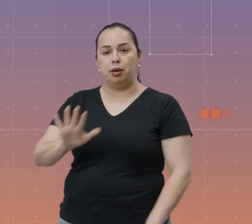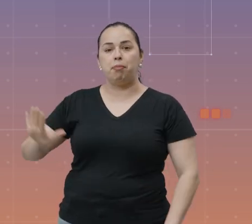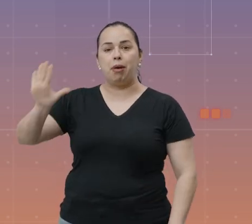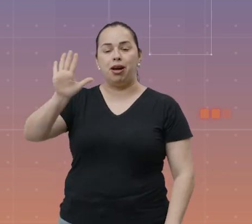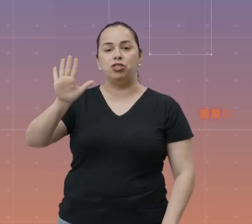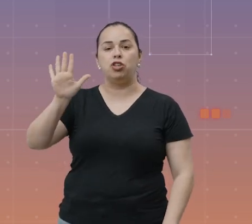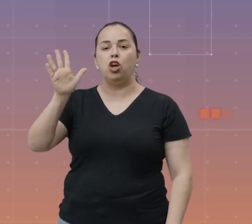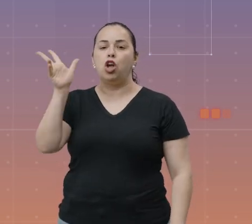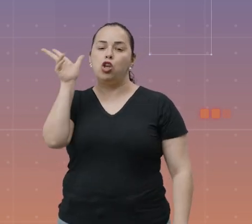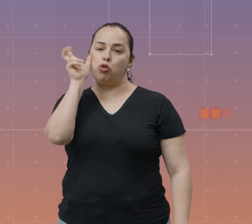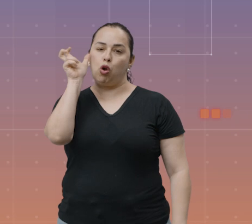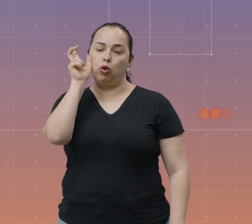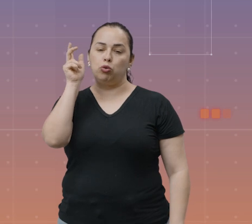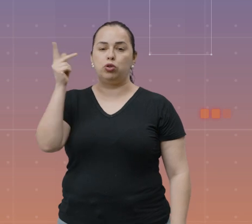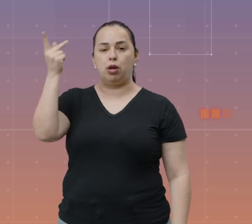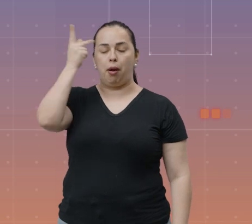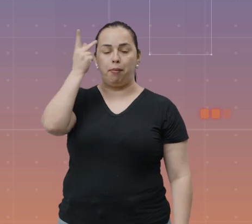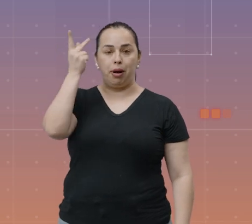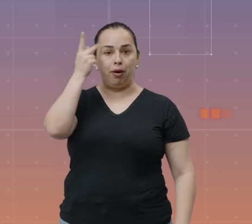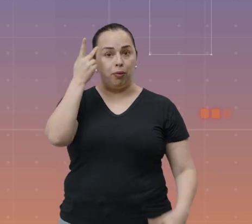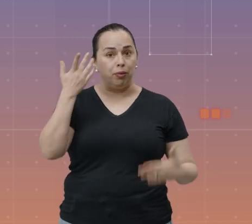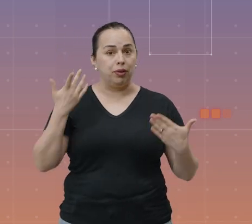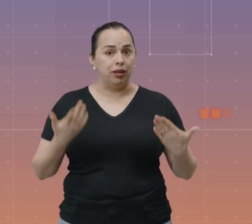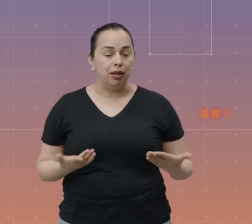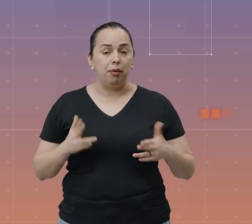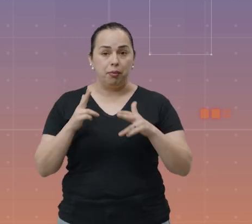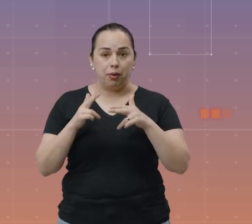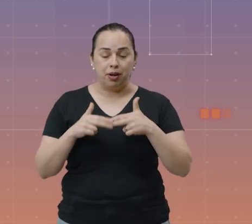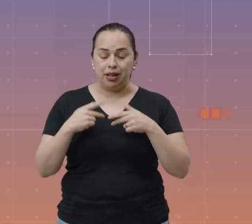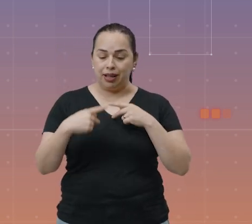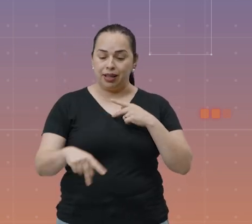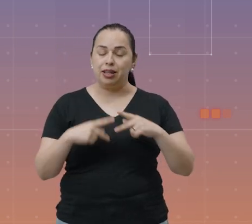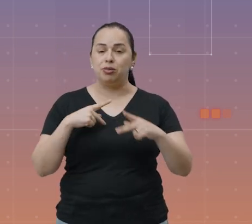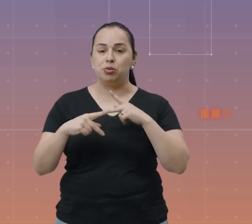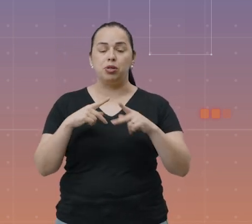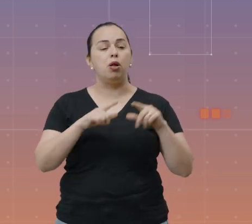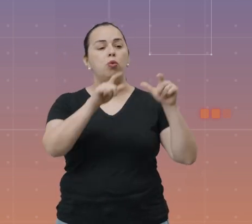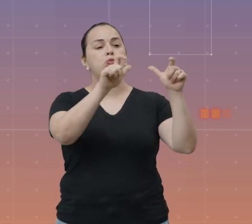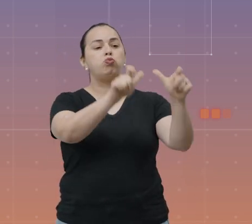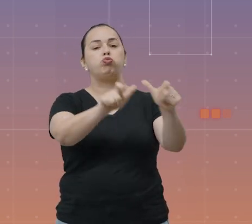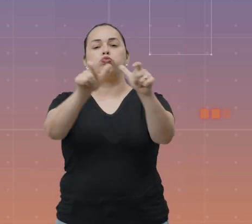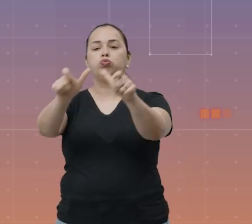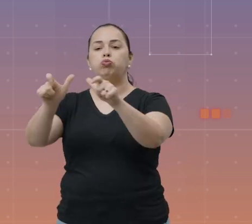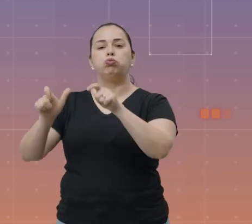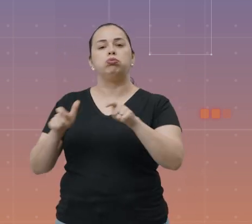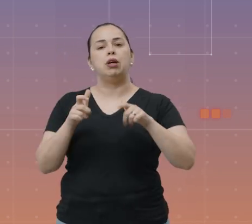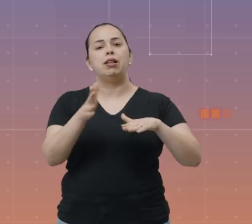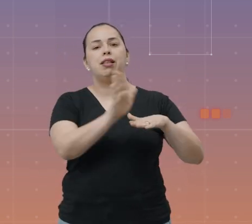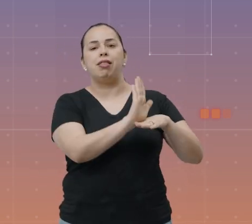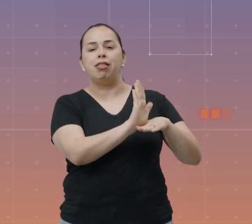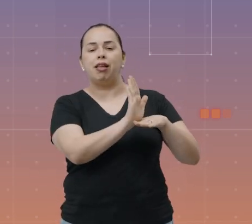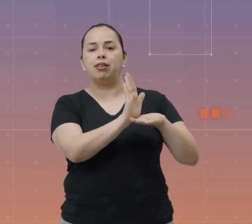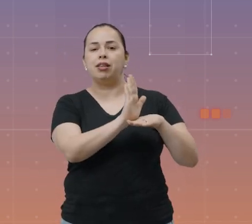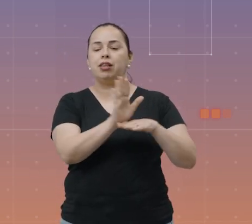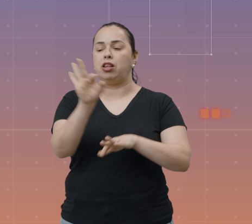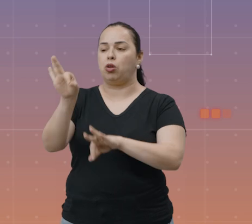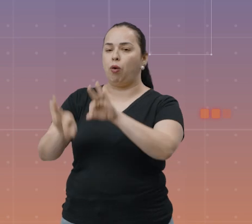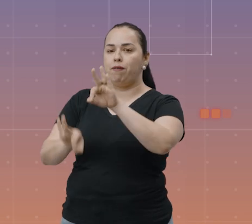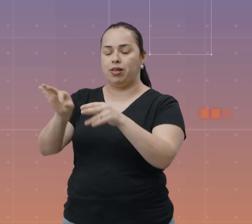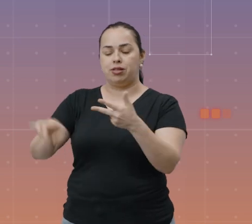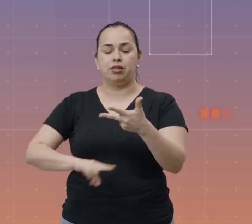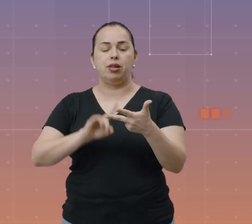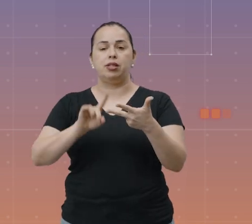Imagem e Som de São Paulo. A partir dessa iniciativa, São José teve nos espaços públicos sessões de